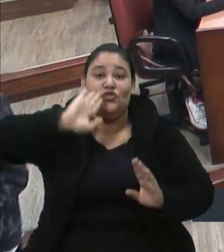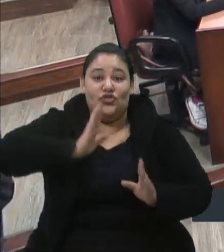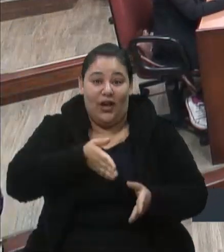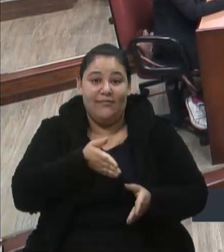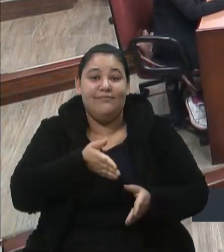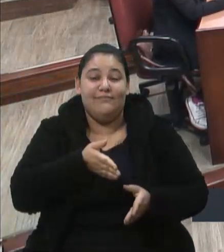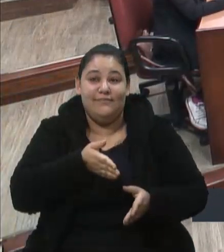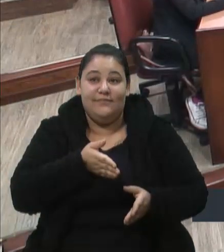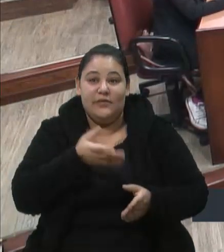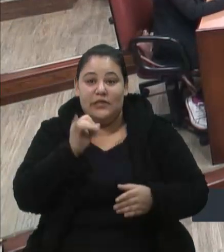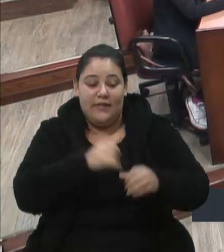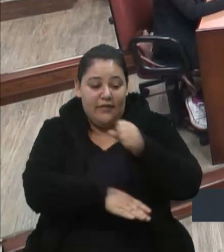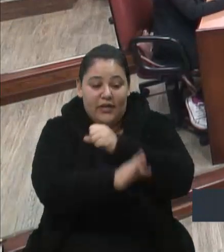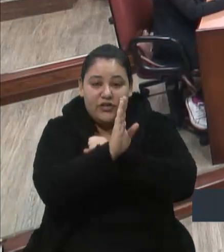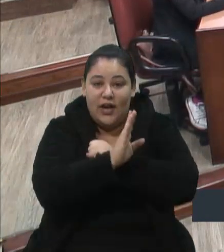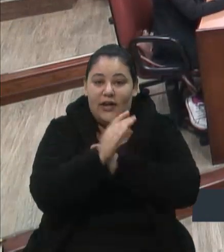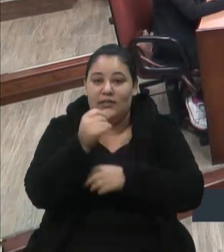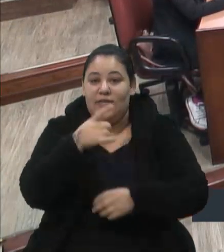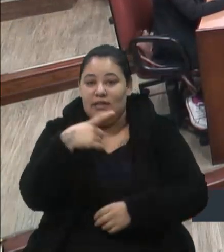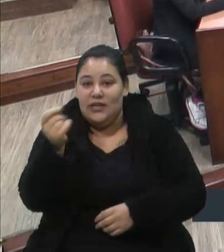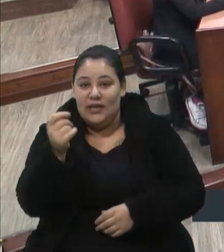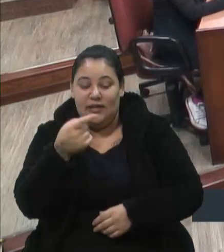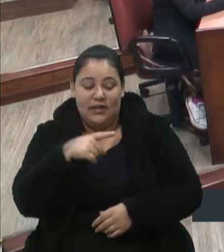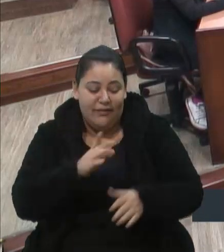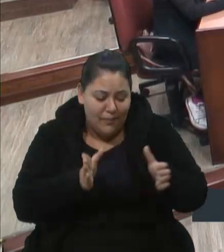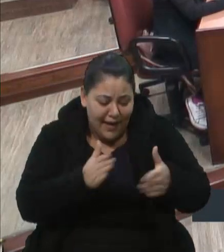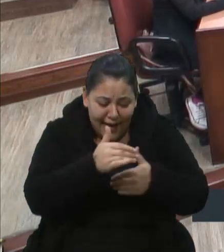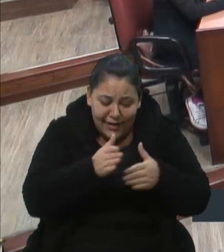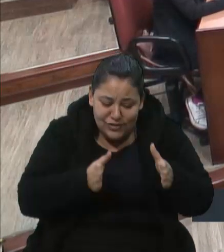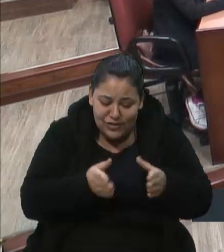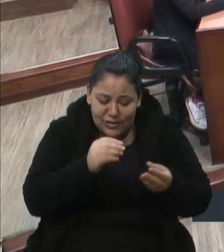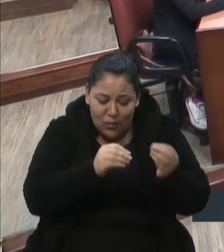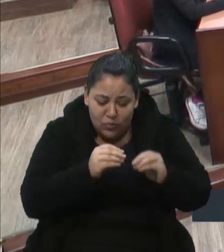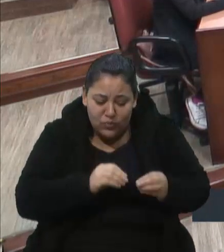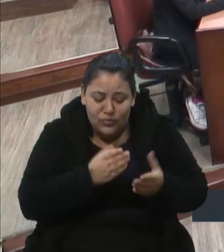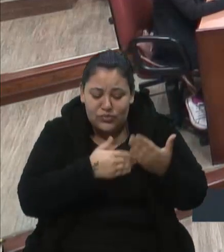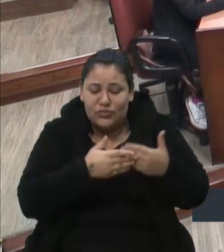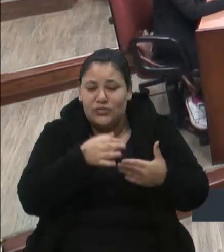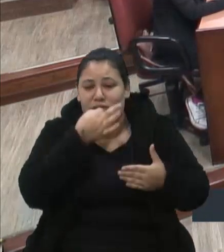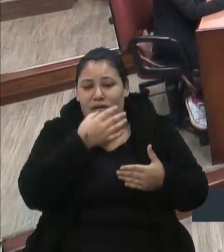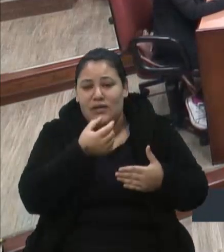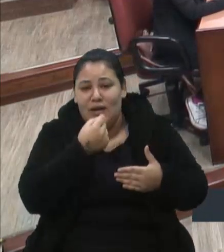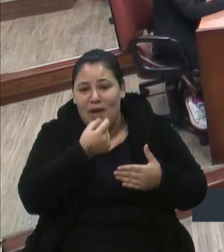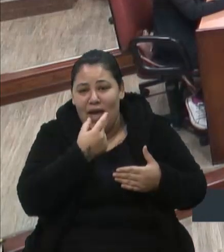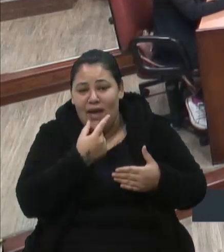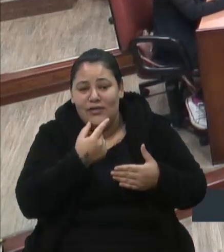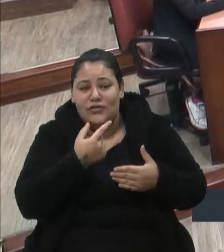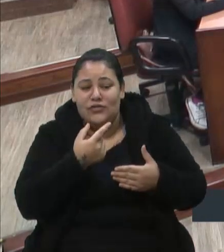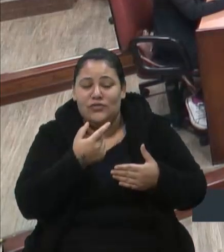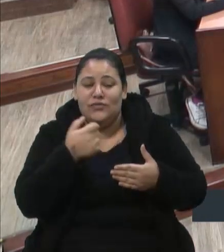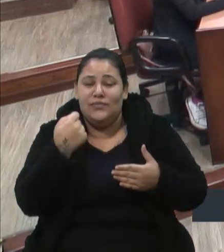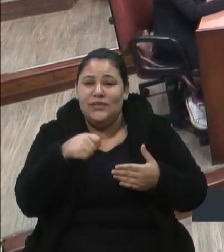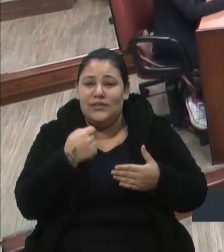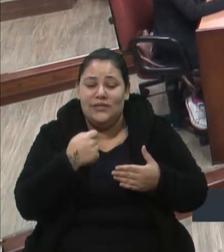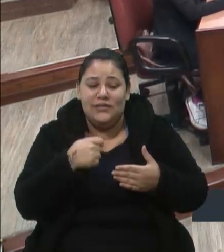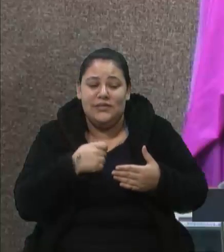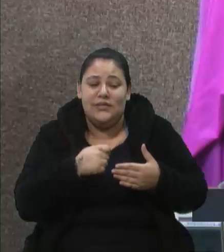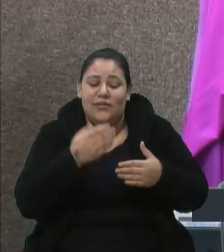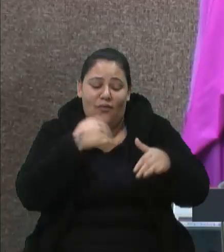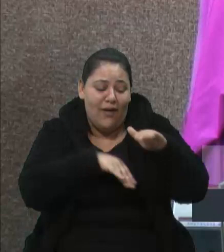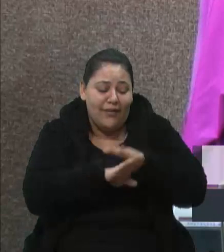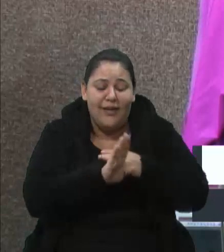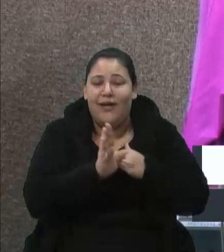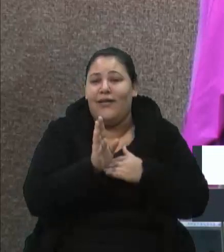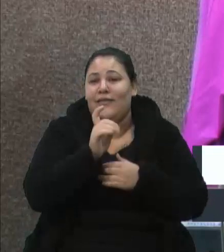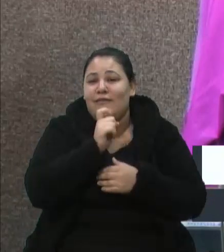Se vai viajar, se vai sair, tem que levar uma caixinha com todos os remédios, tem que ficar no refrigerador,